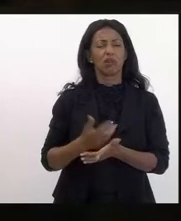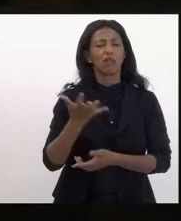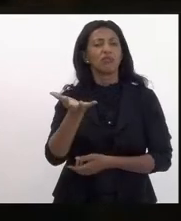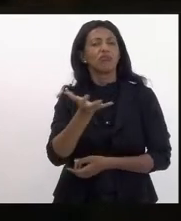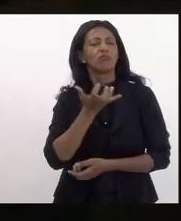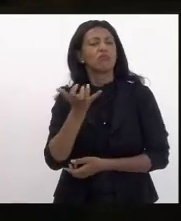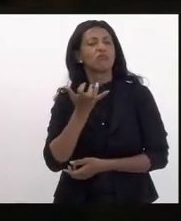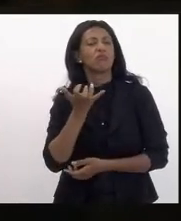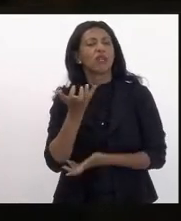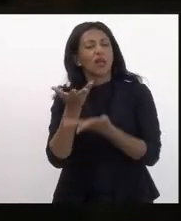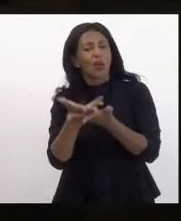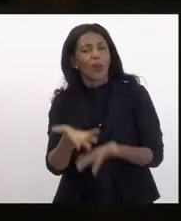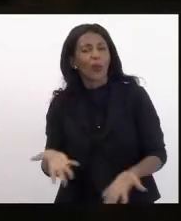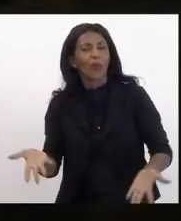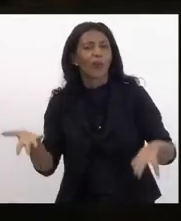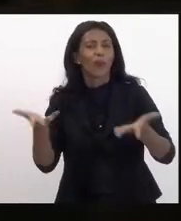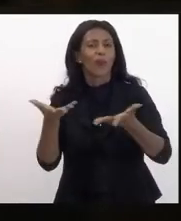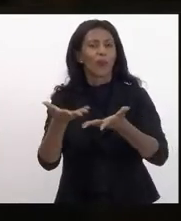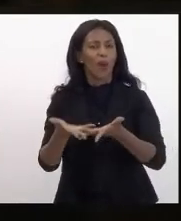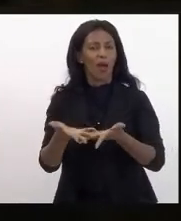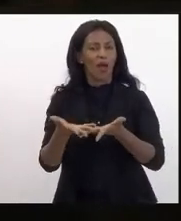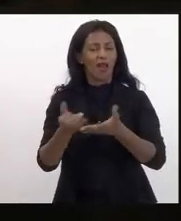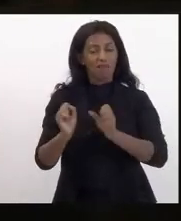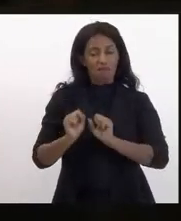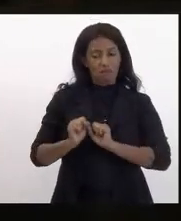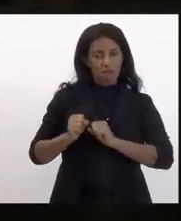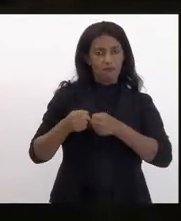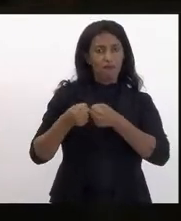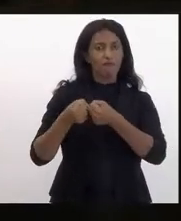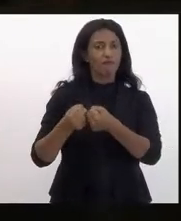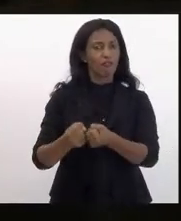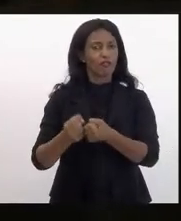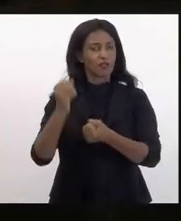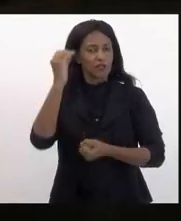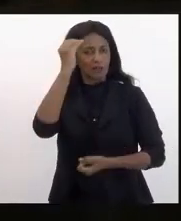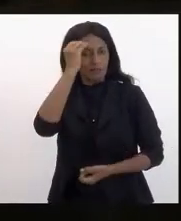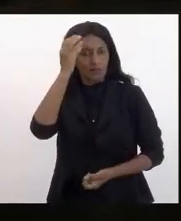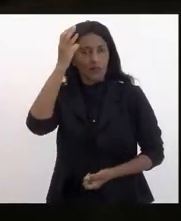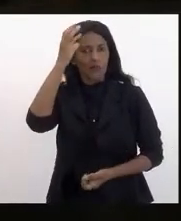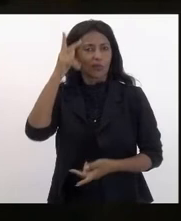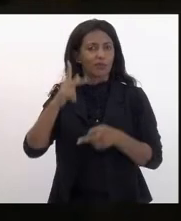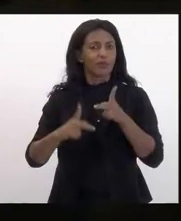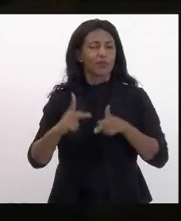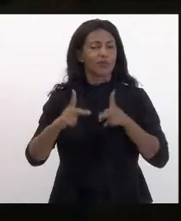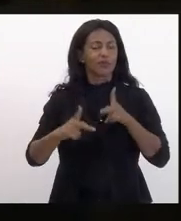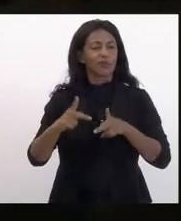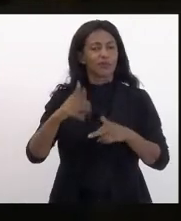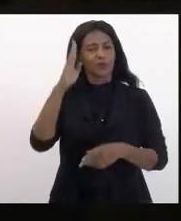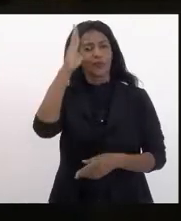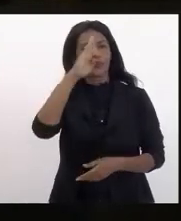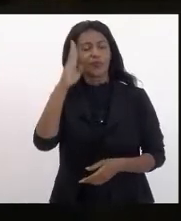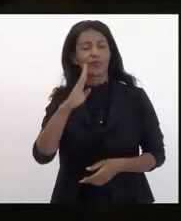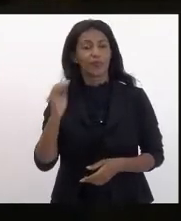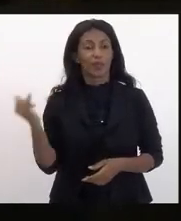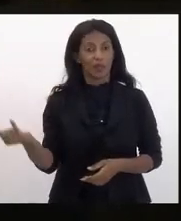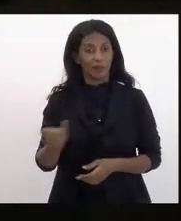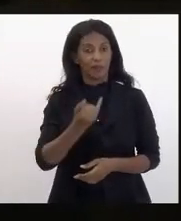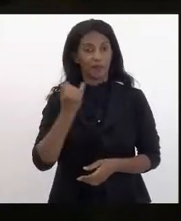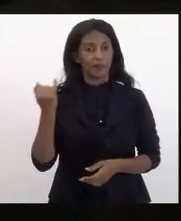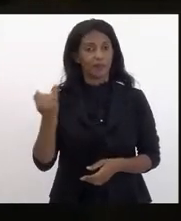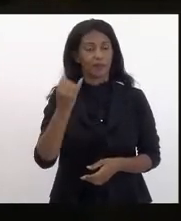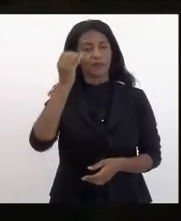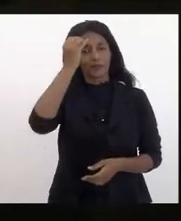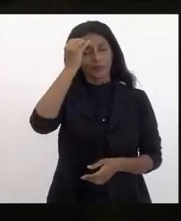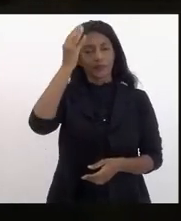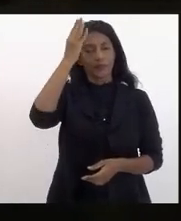querendo homenagear a força da cultura popular brasileira, a importância da